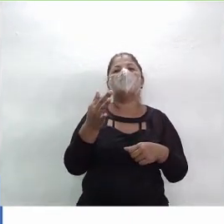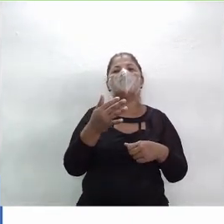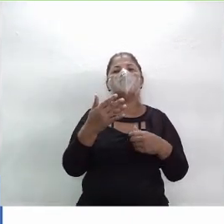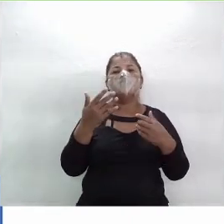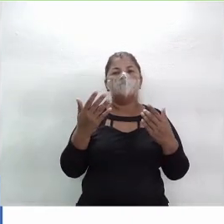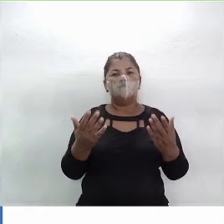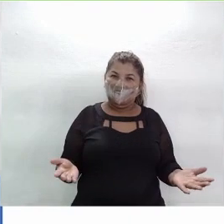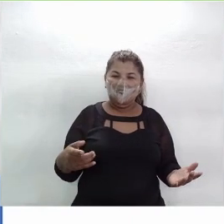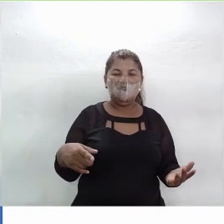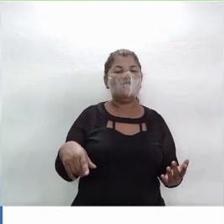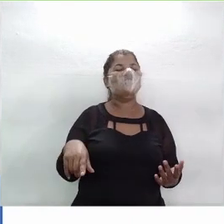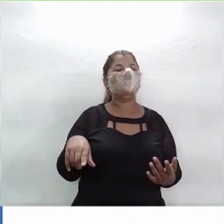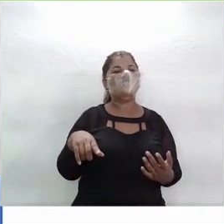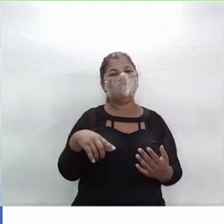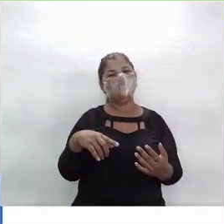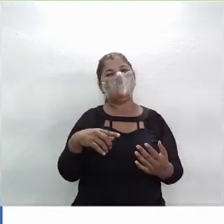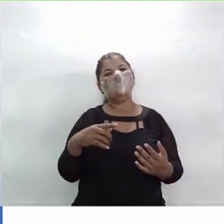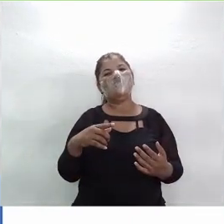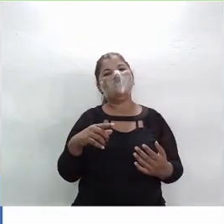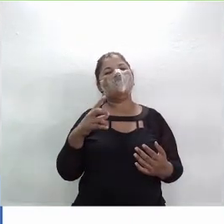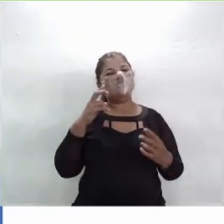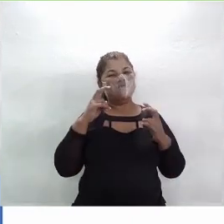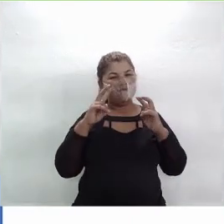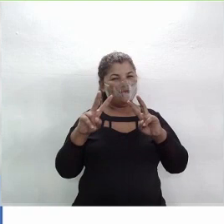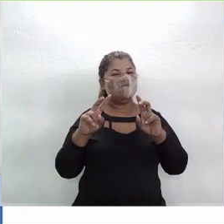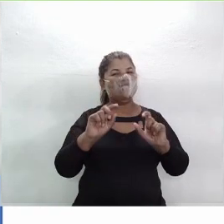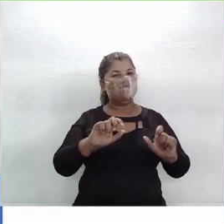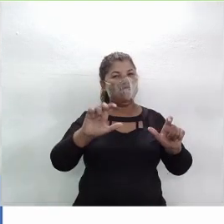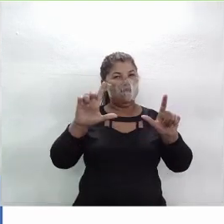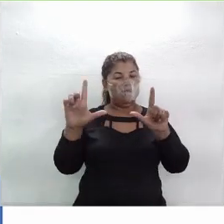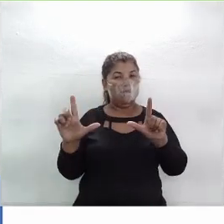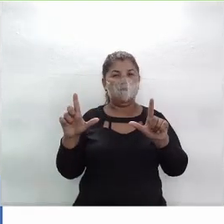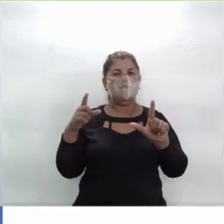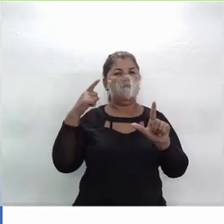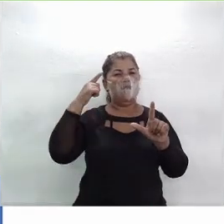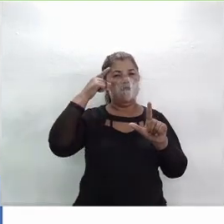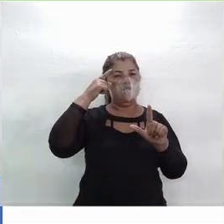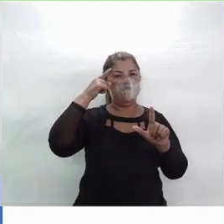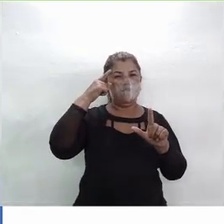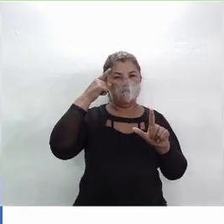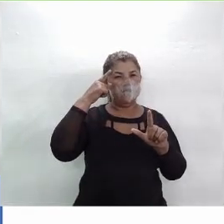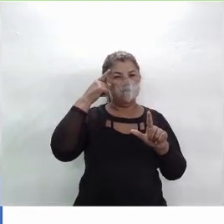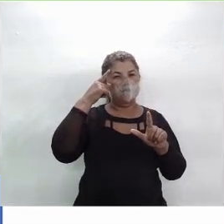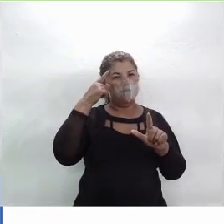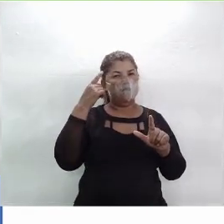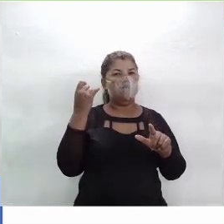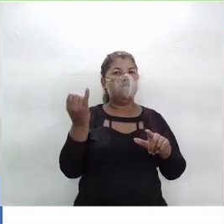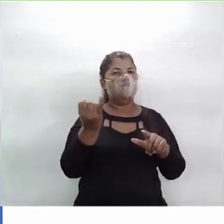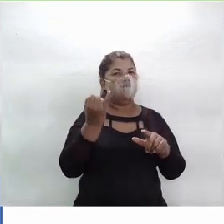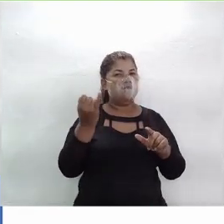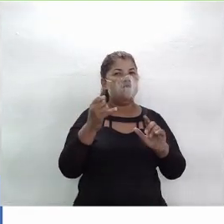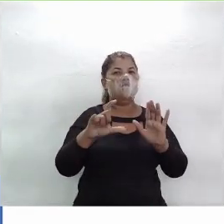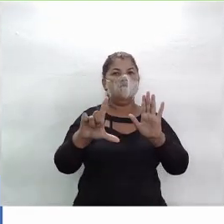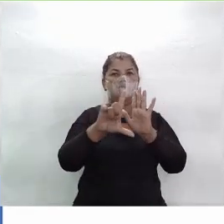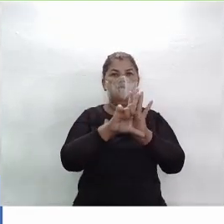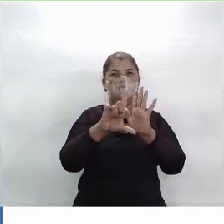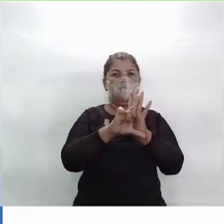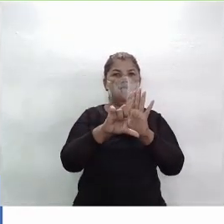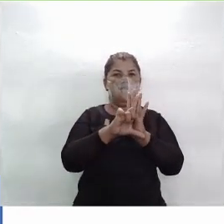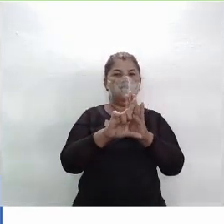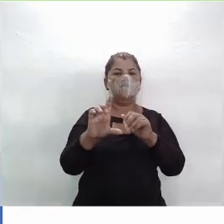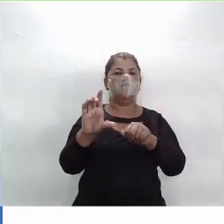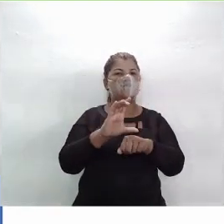Constituição Federal? Então, estudantes, olhem para a tela e reflitam. Portanto, a